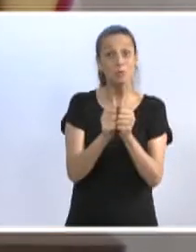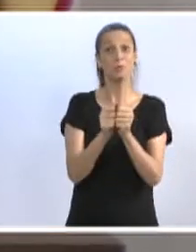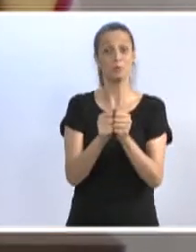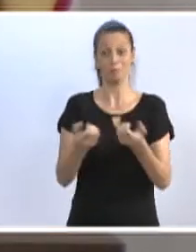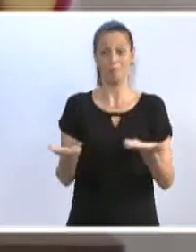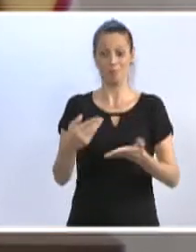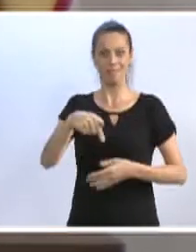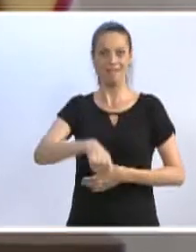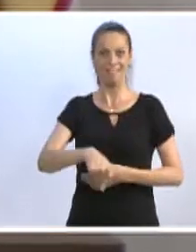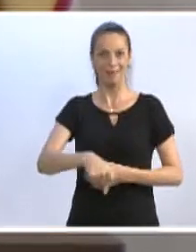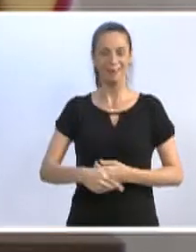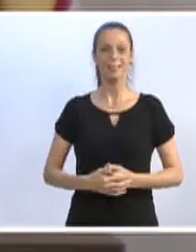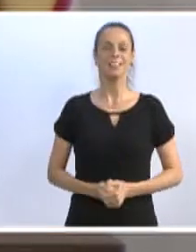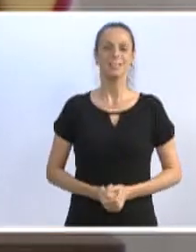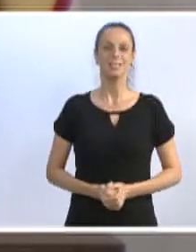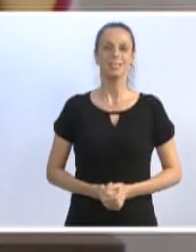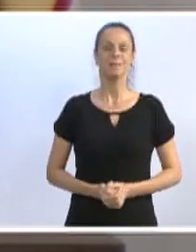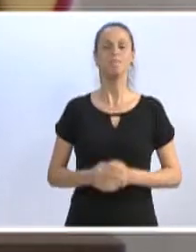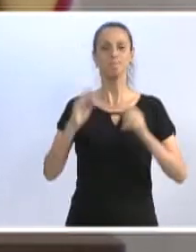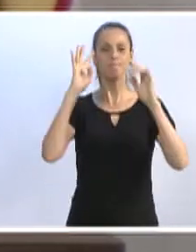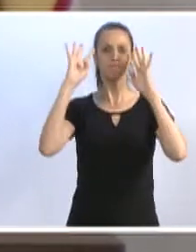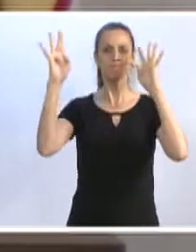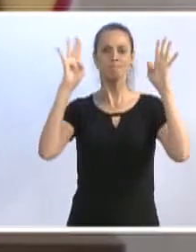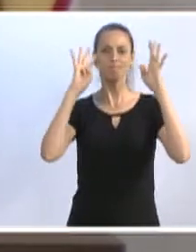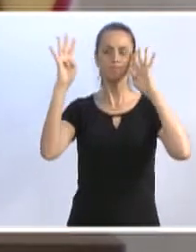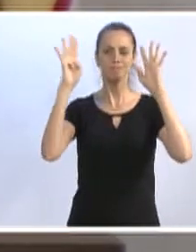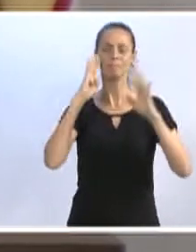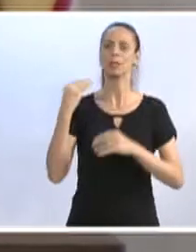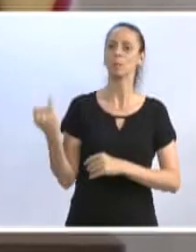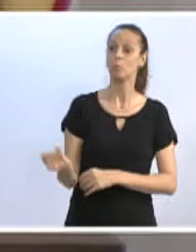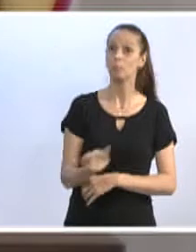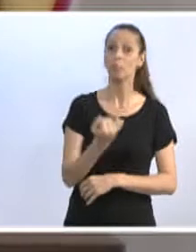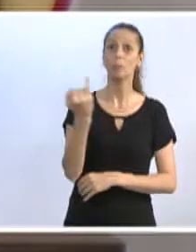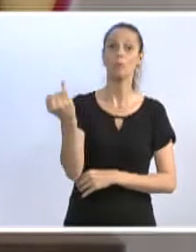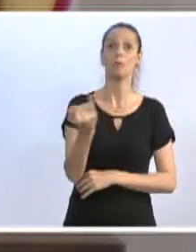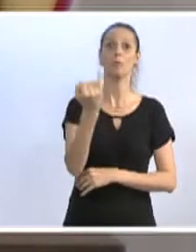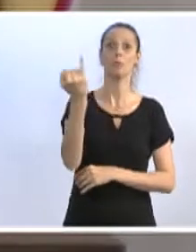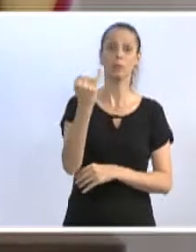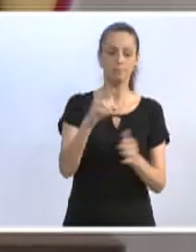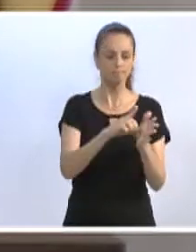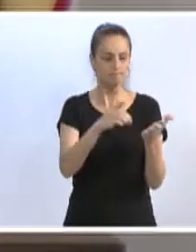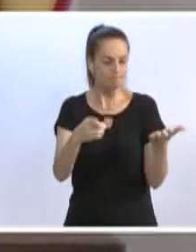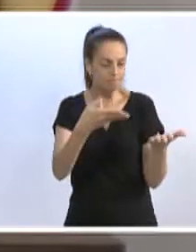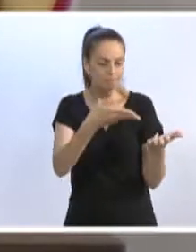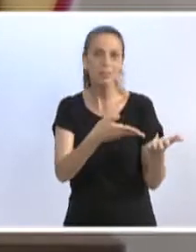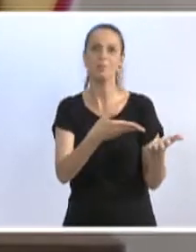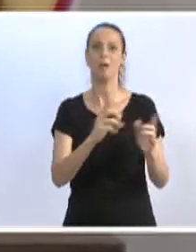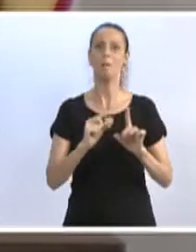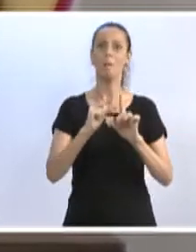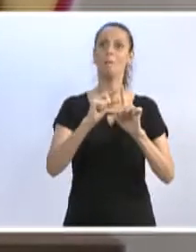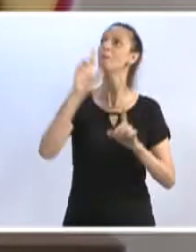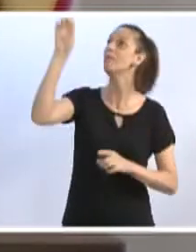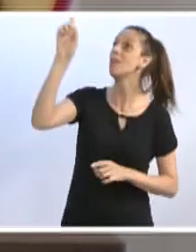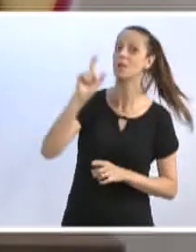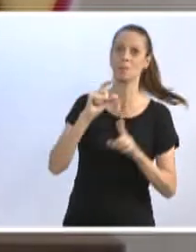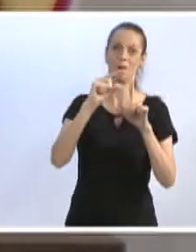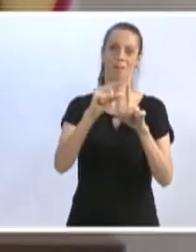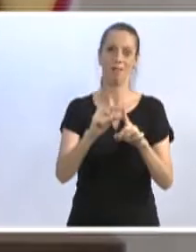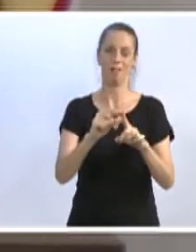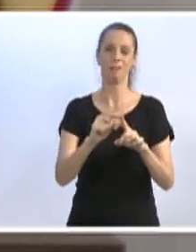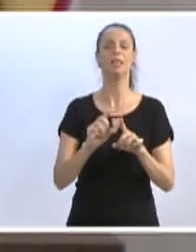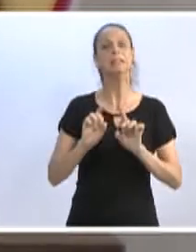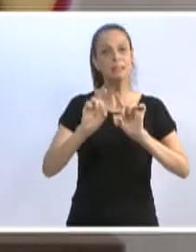aqui hoje para refletirmos sobre a importância da palavra de Deus, da Bíblia, e